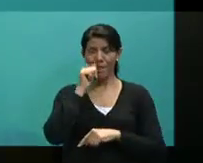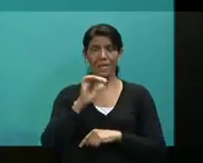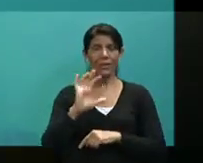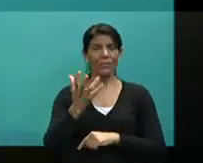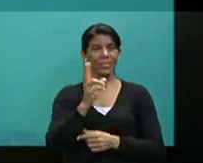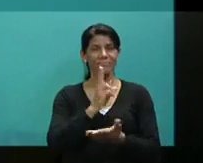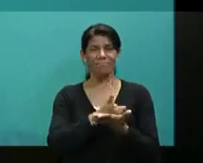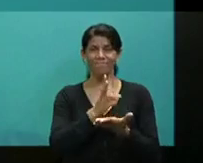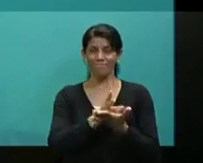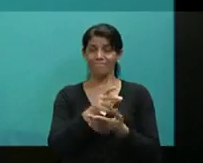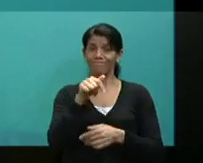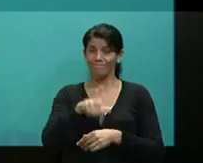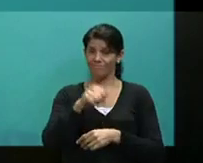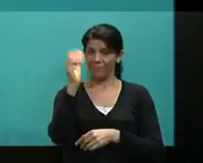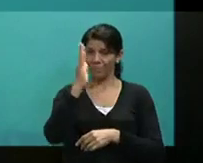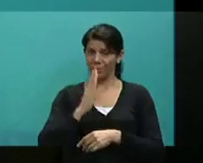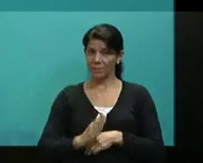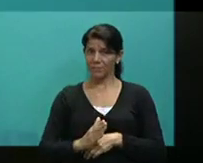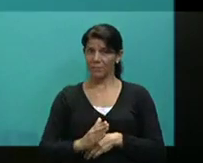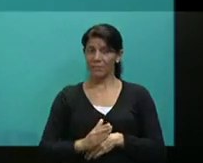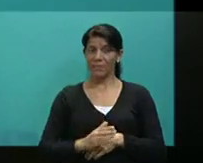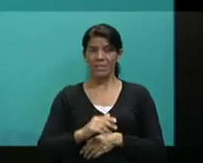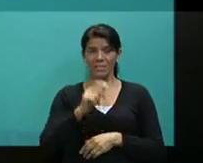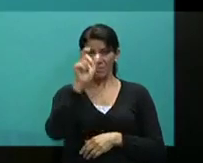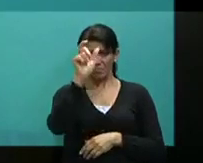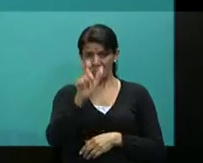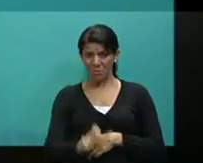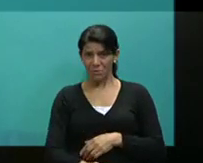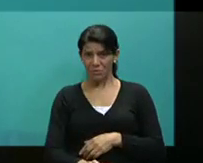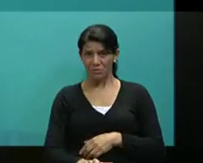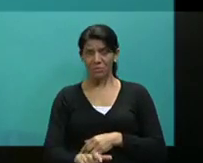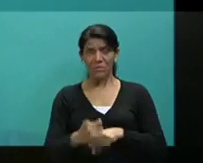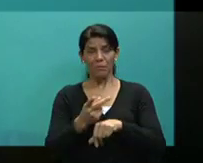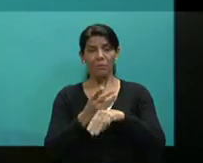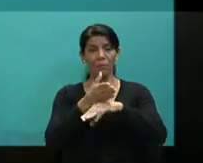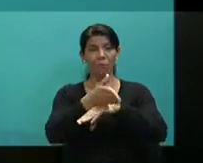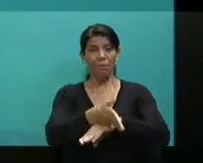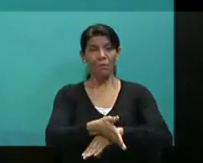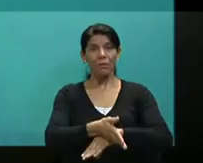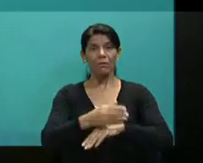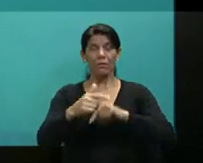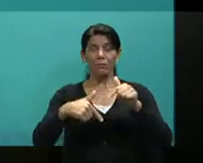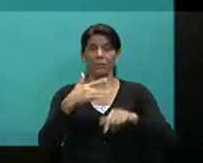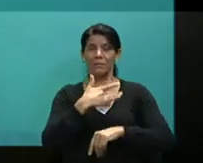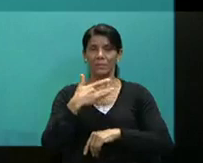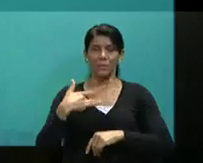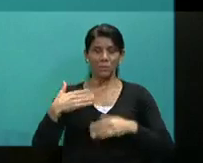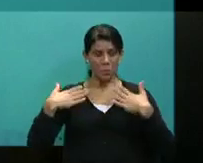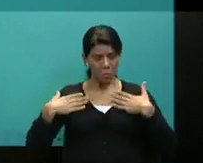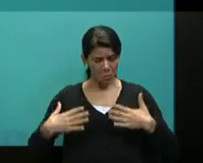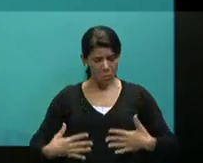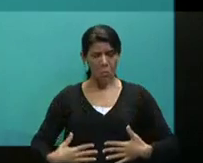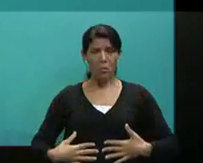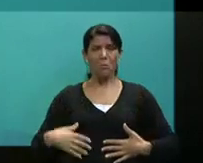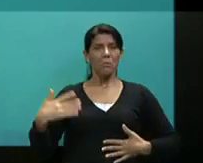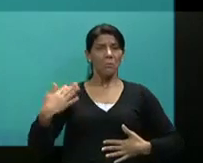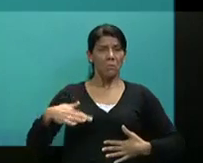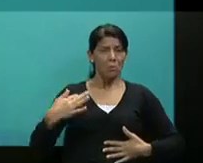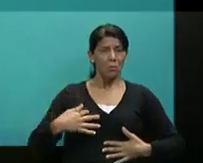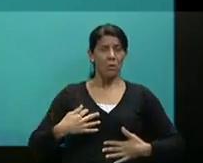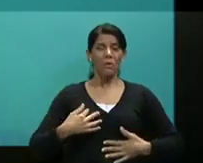muita frequência em nosso país. As vítimas que procuram um serviço de saúde, seja por lesões físicas, por queixas